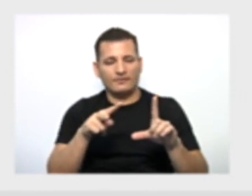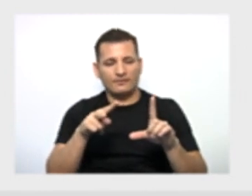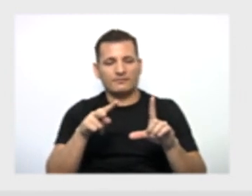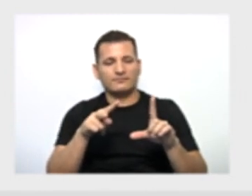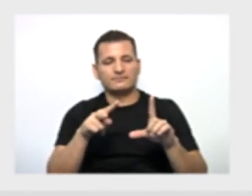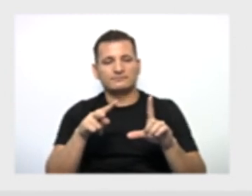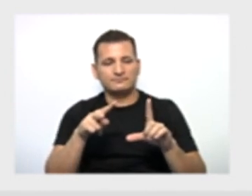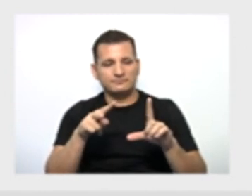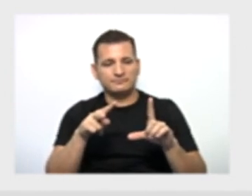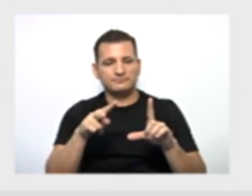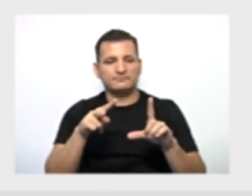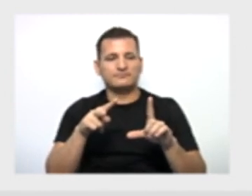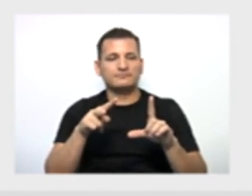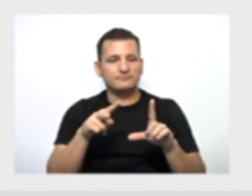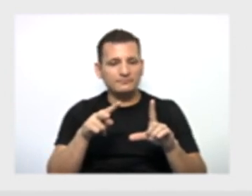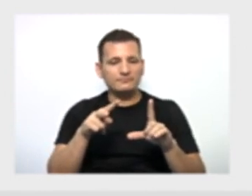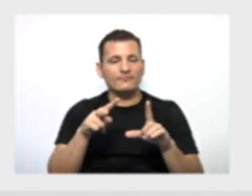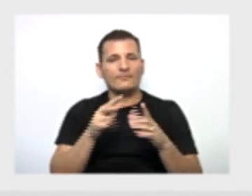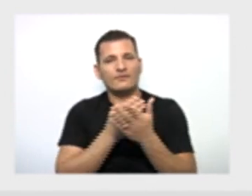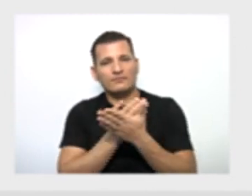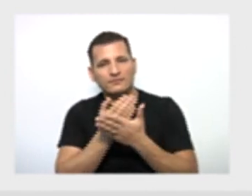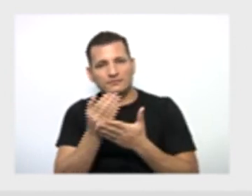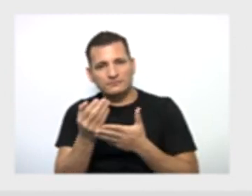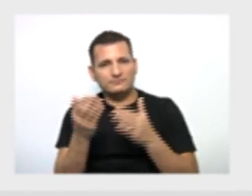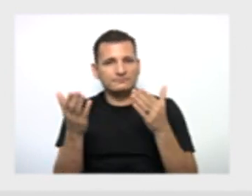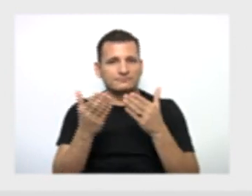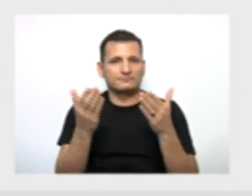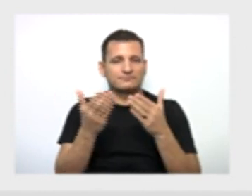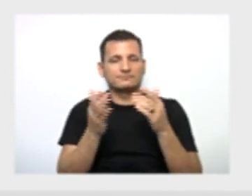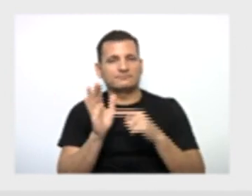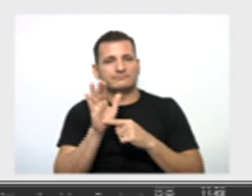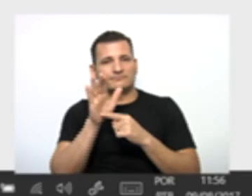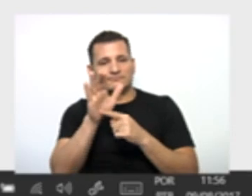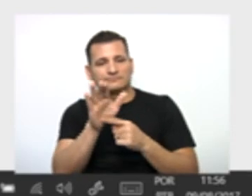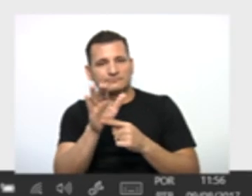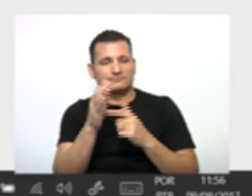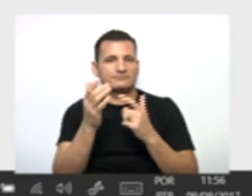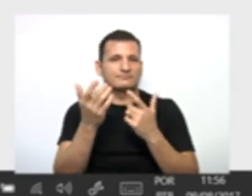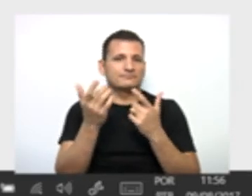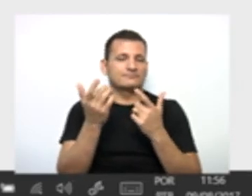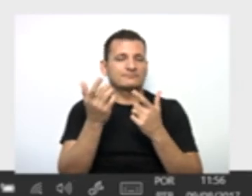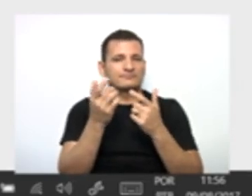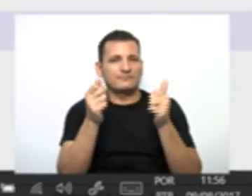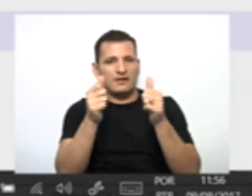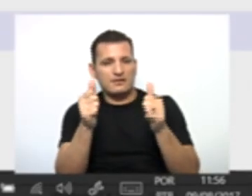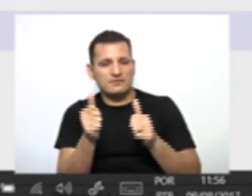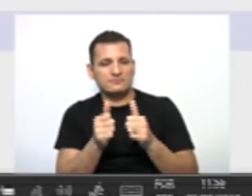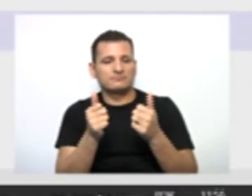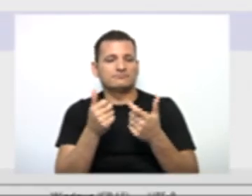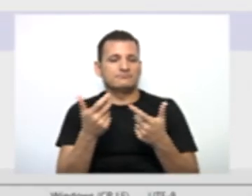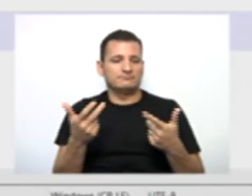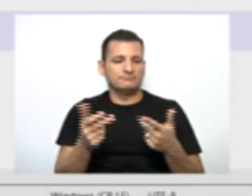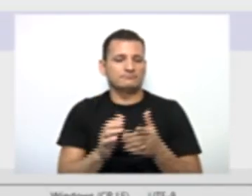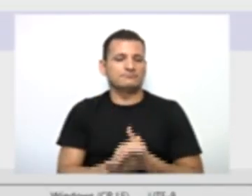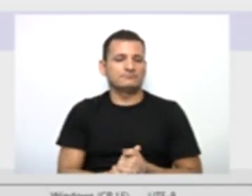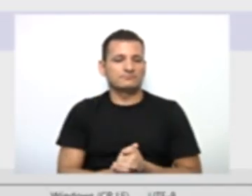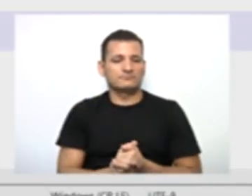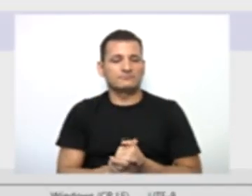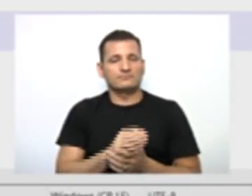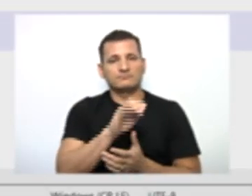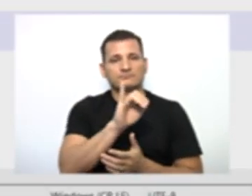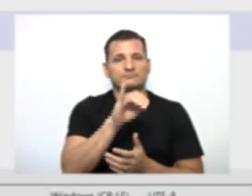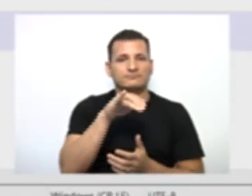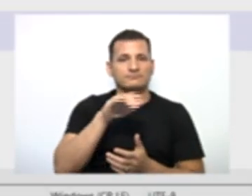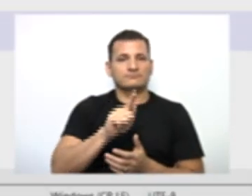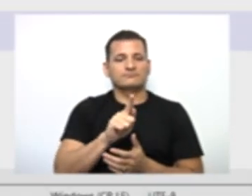Que legal? Tá começando a ter uma carinha, né? As nossas páginas agora. Então, isso,